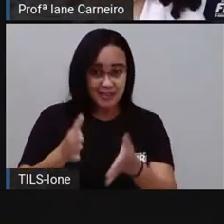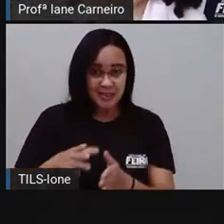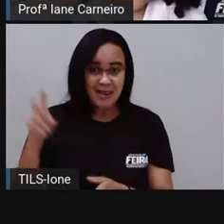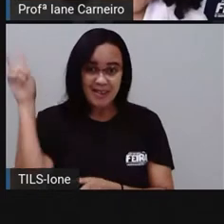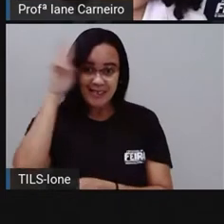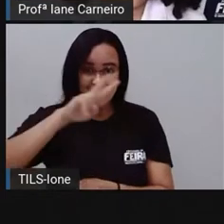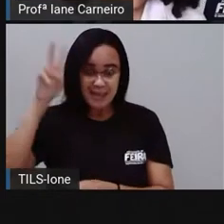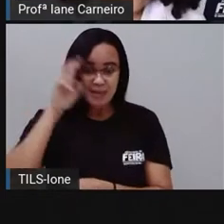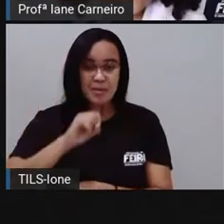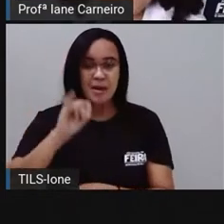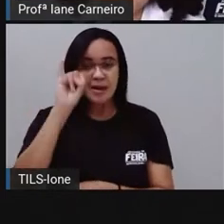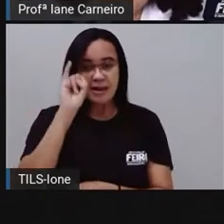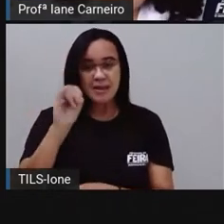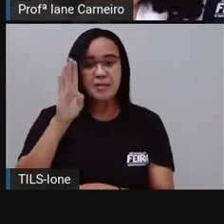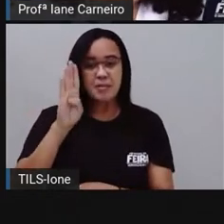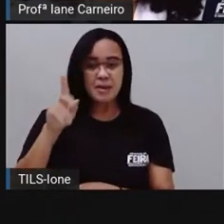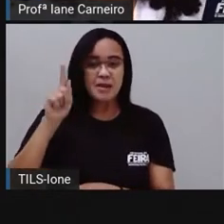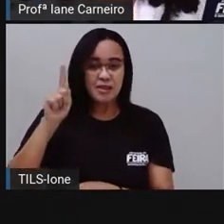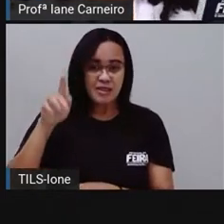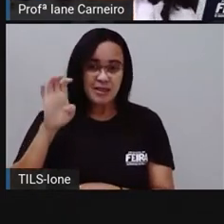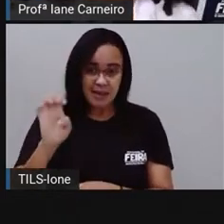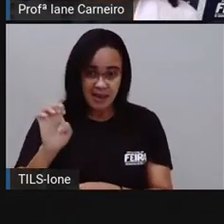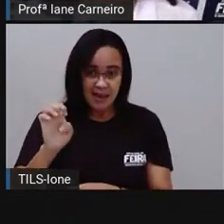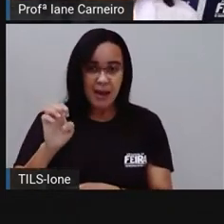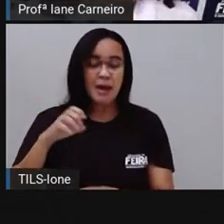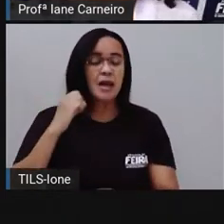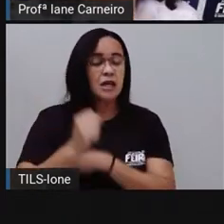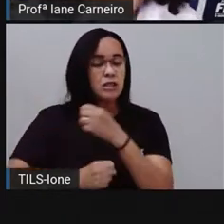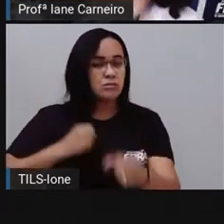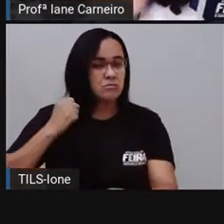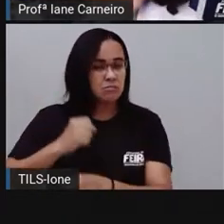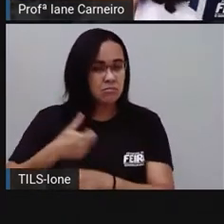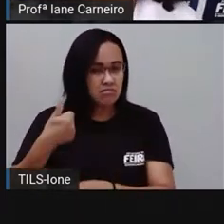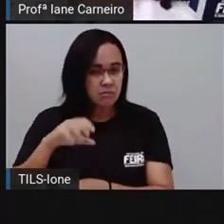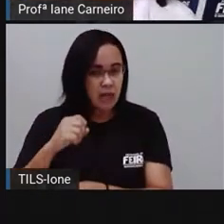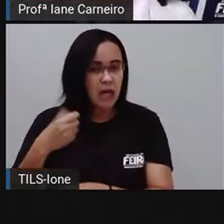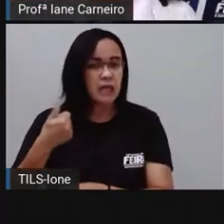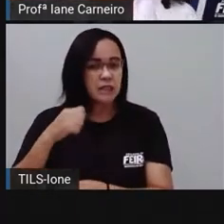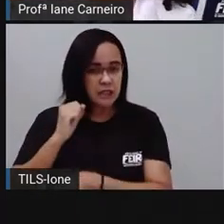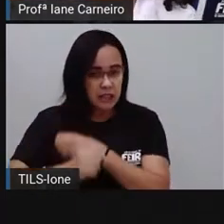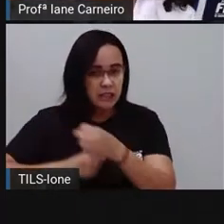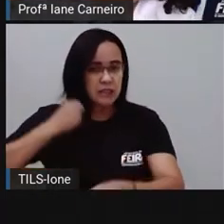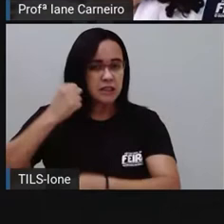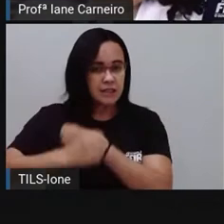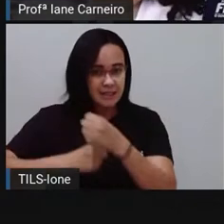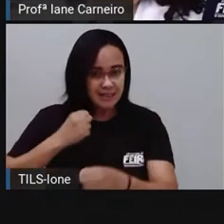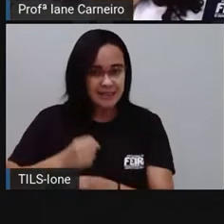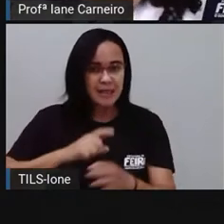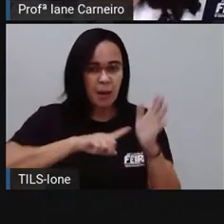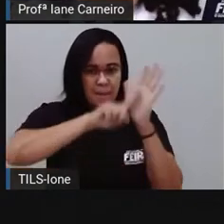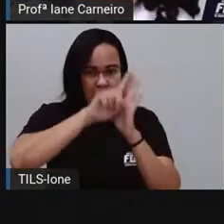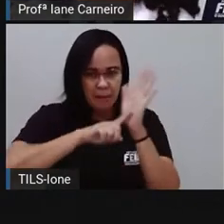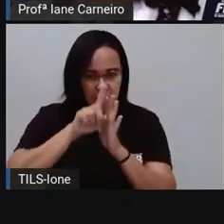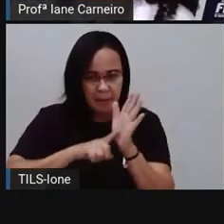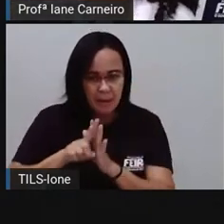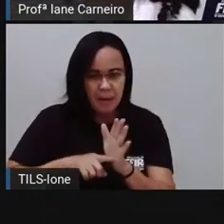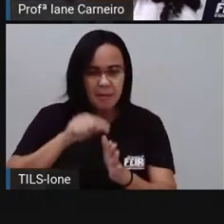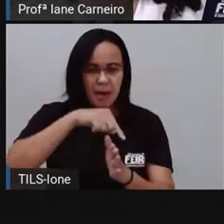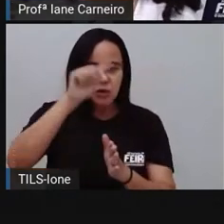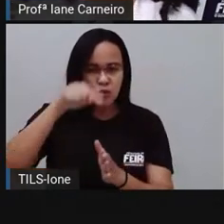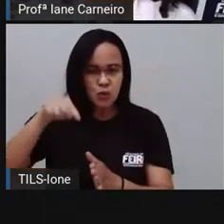do IBGE, lembra que ele é feito de 10 em 10 anos? Então, ano passado não foi feito, mas a gente faz uma expectativa,